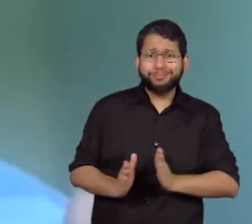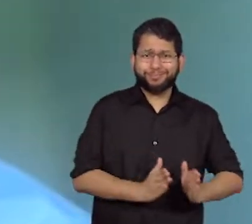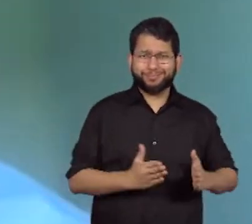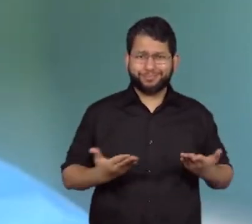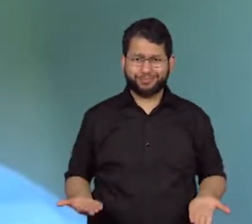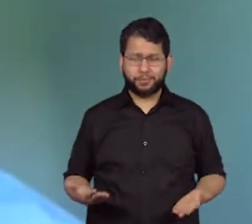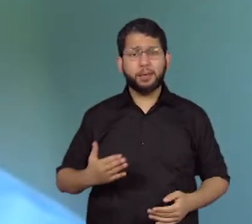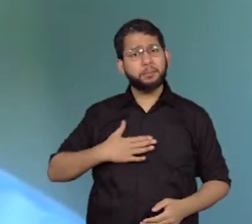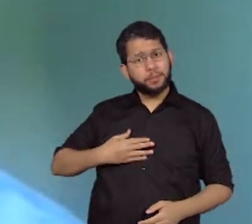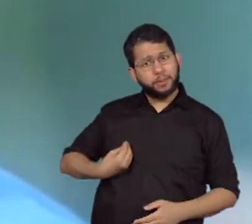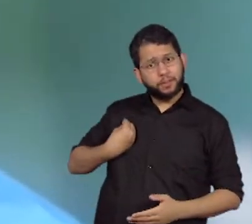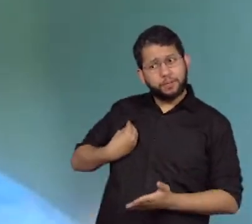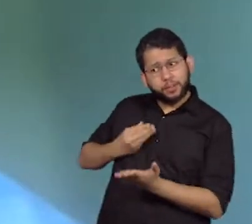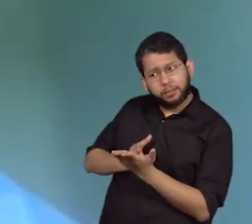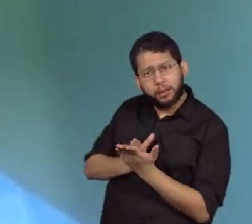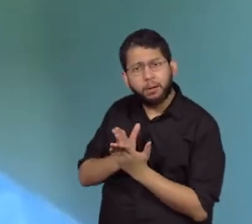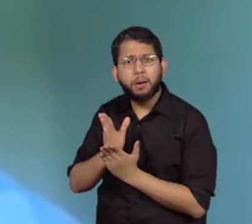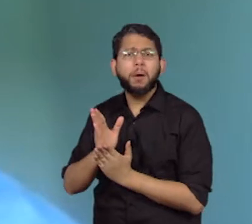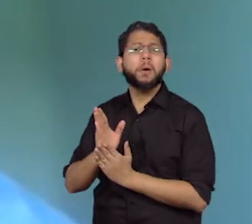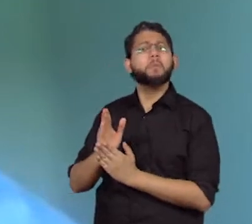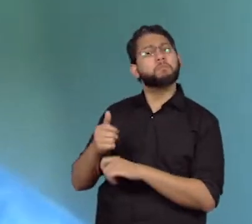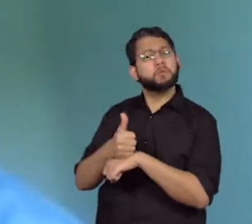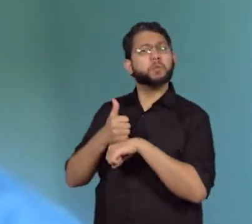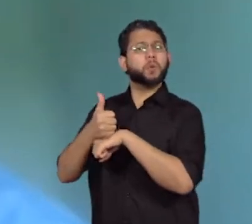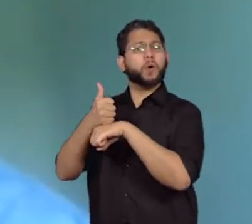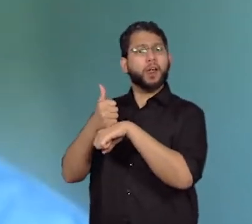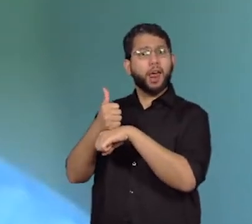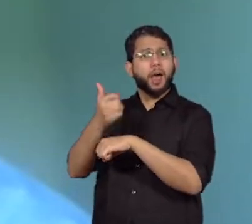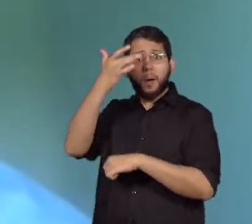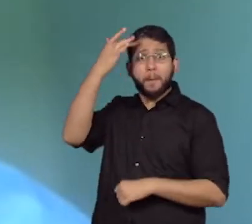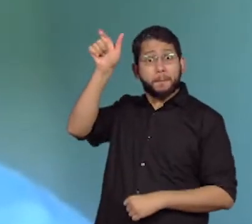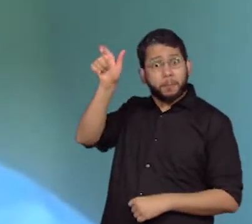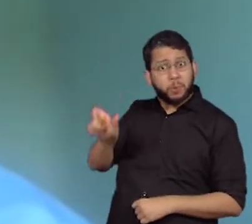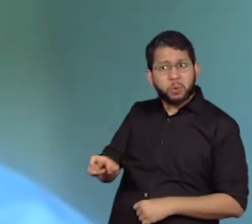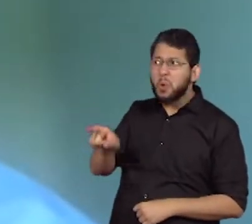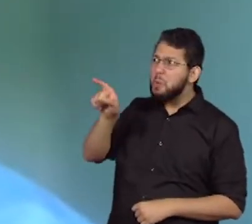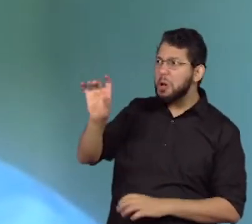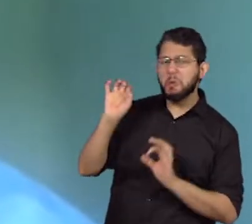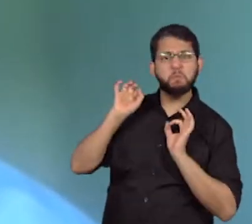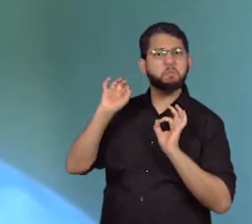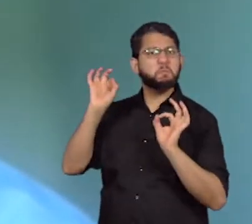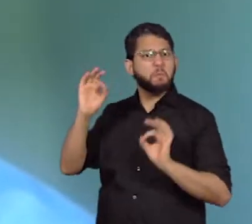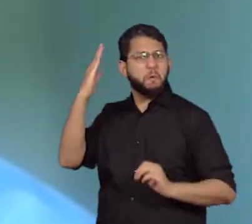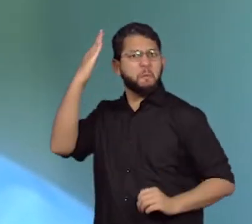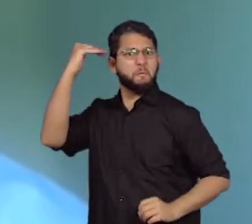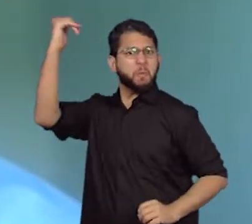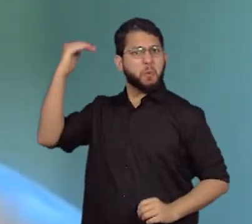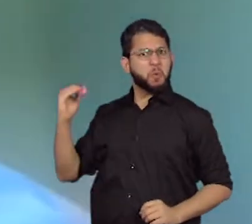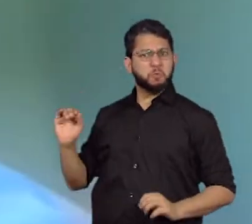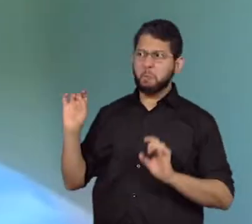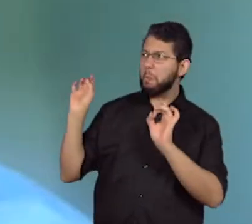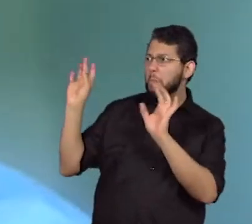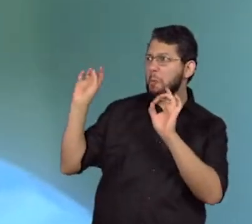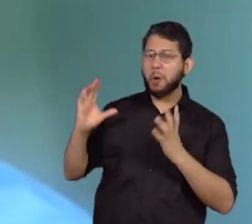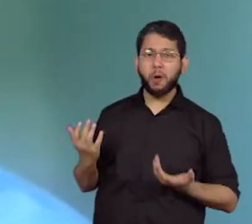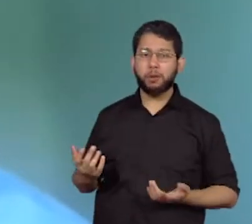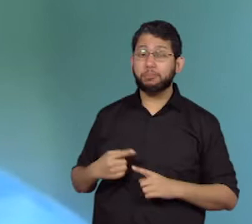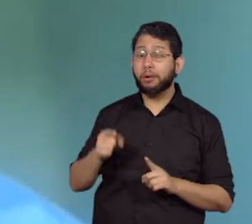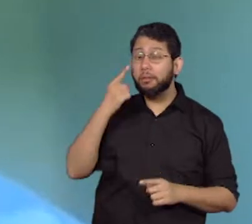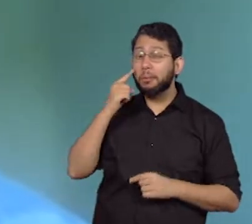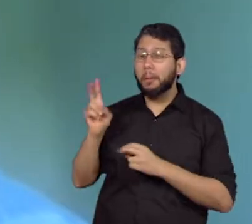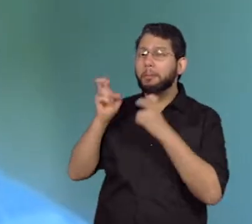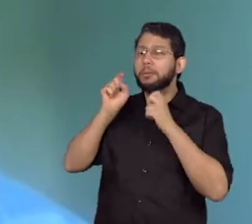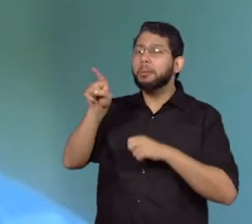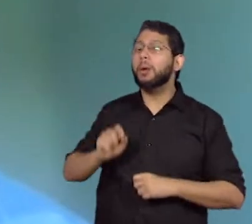ao longo da carreira, assim, eu entrevistei muito famoso, muita gente famosa, eu já trabalhei para a revista Celebridade, e um ponto comum, né? Às